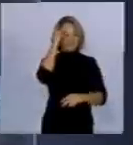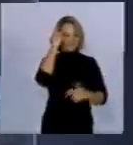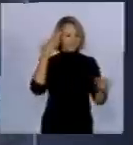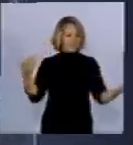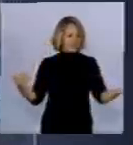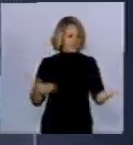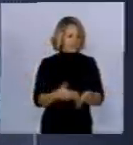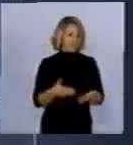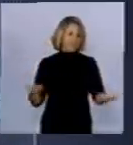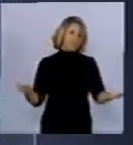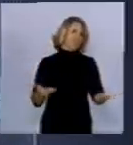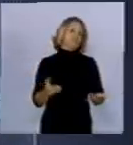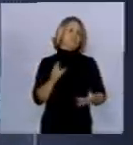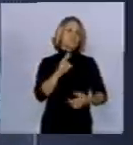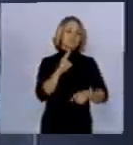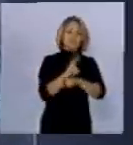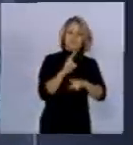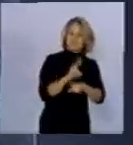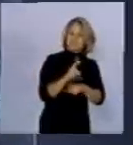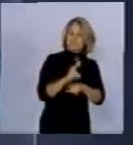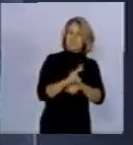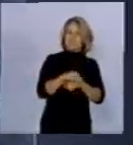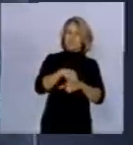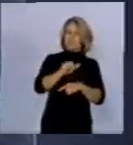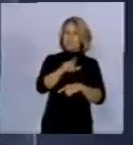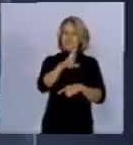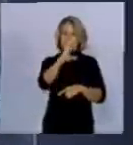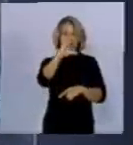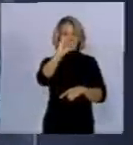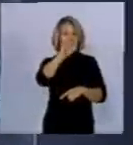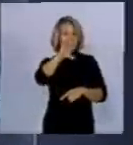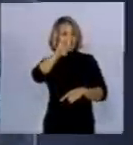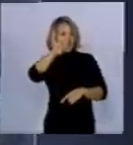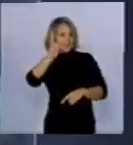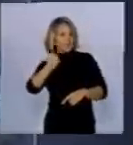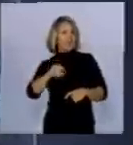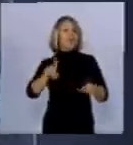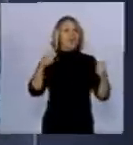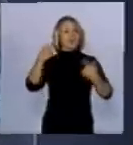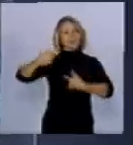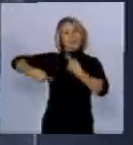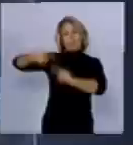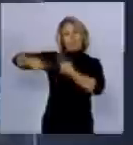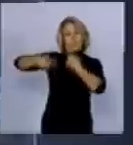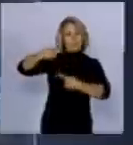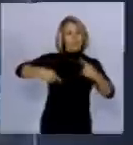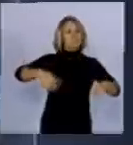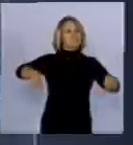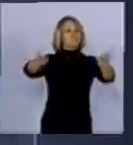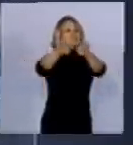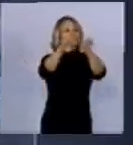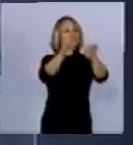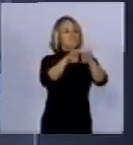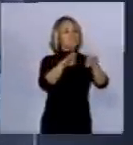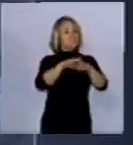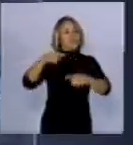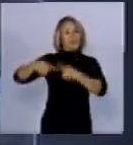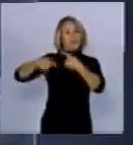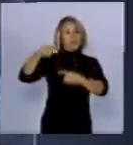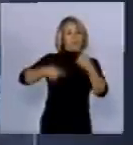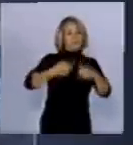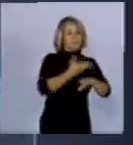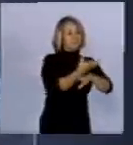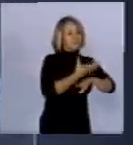momento não se trata de reserva de mercado se trata de uma questão concorrencial e de equilibrar as condições de competição entre